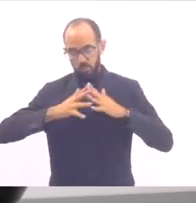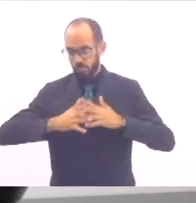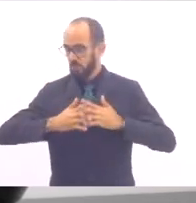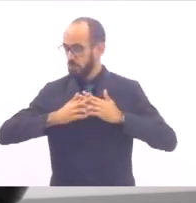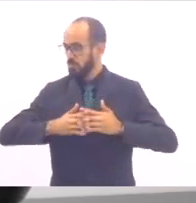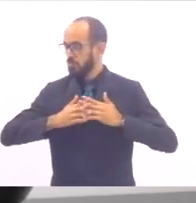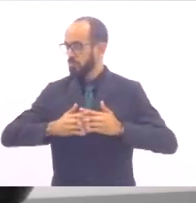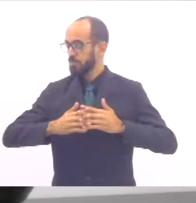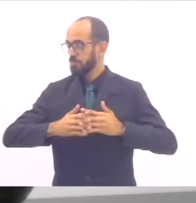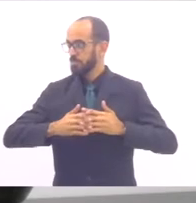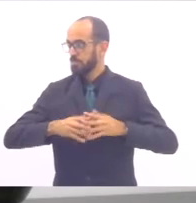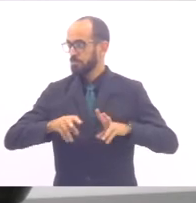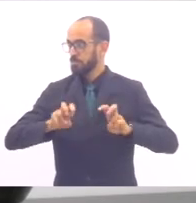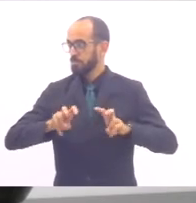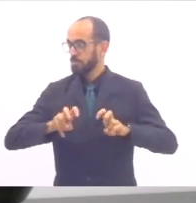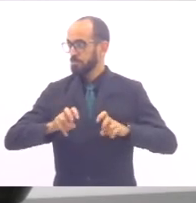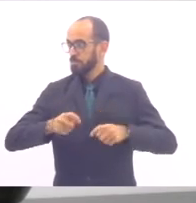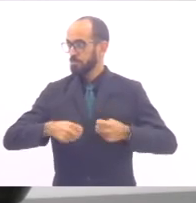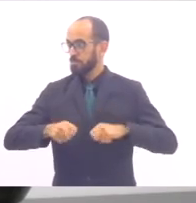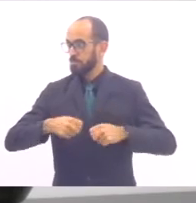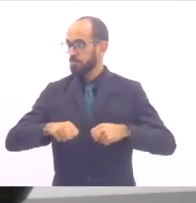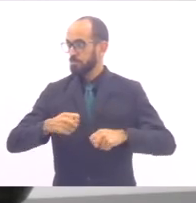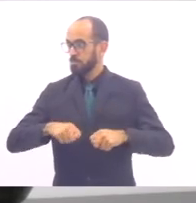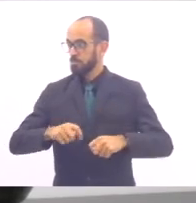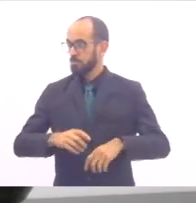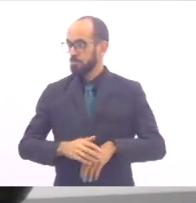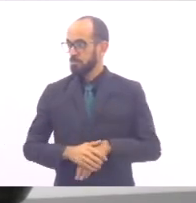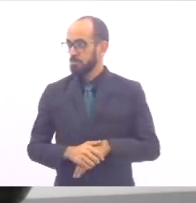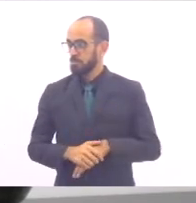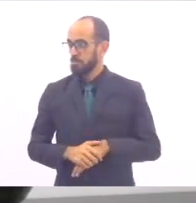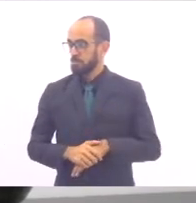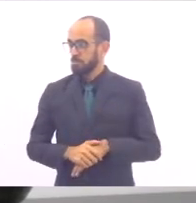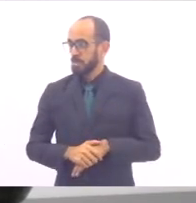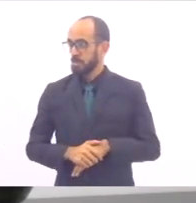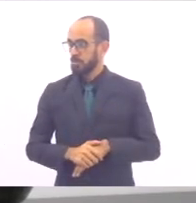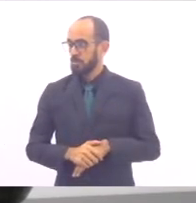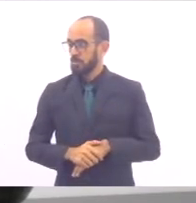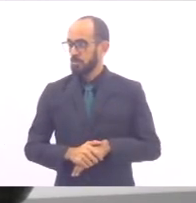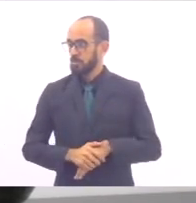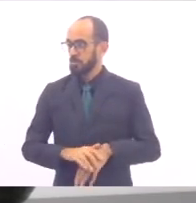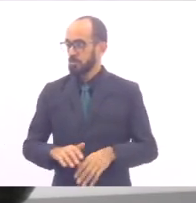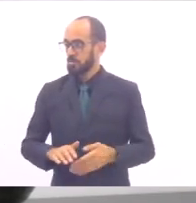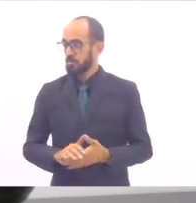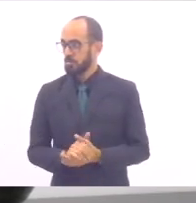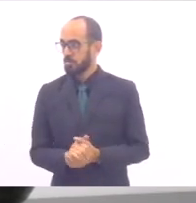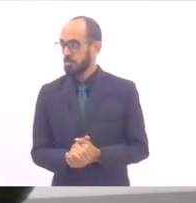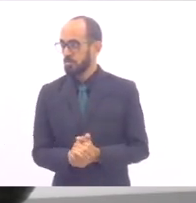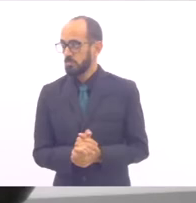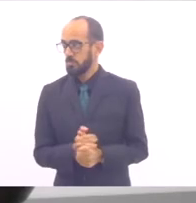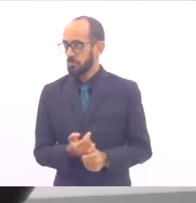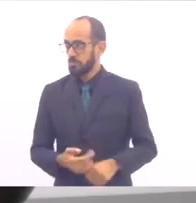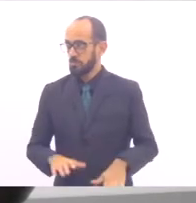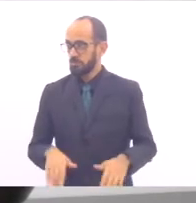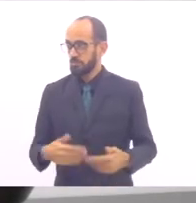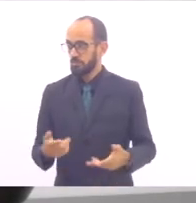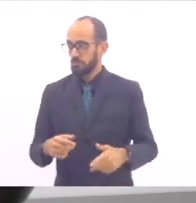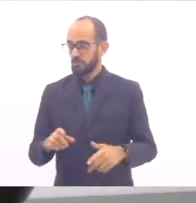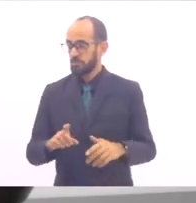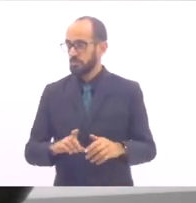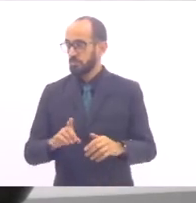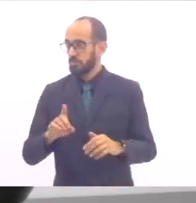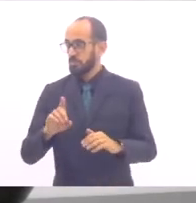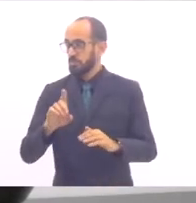à questão econômica, uma vez que as empresas se achavam no direito de tratar o resíduo